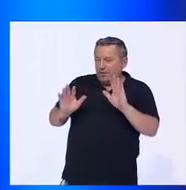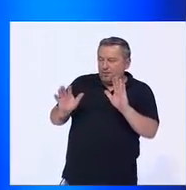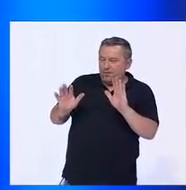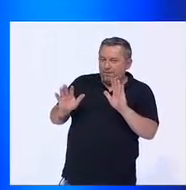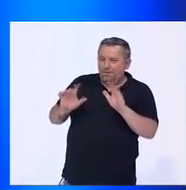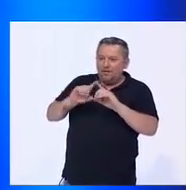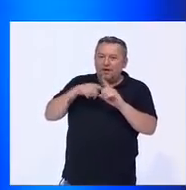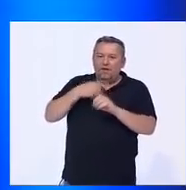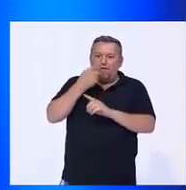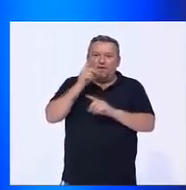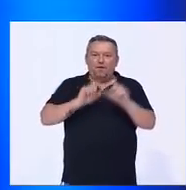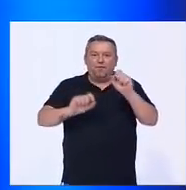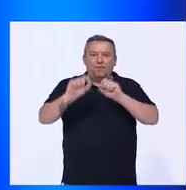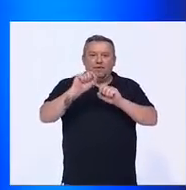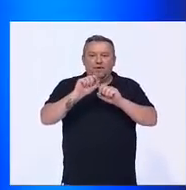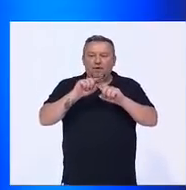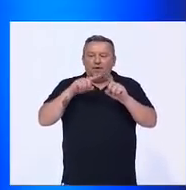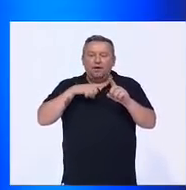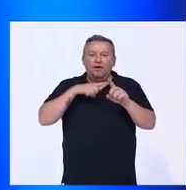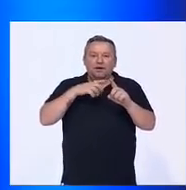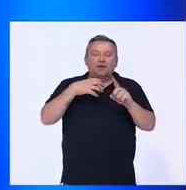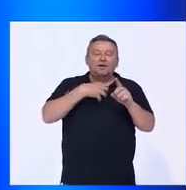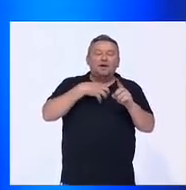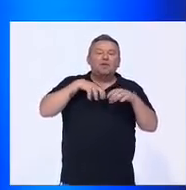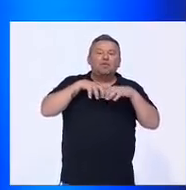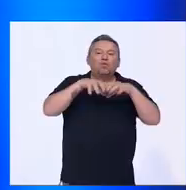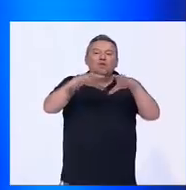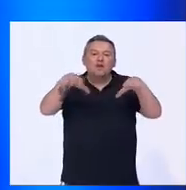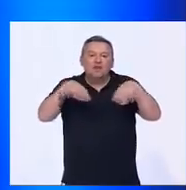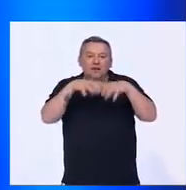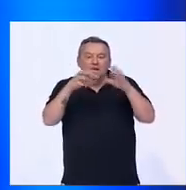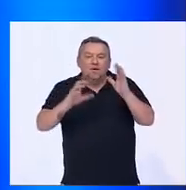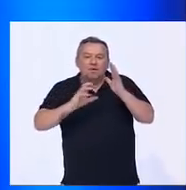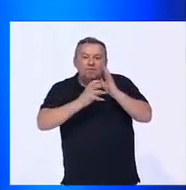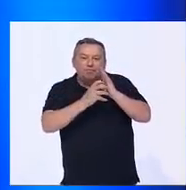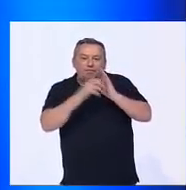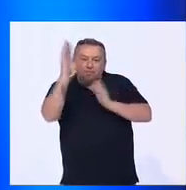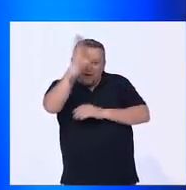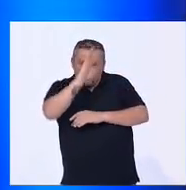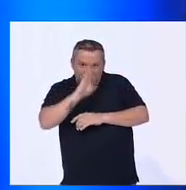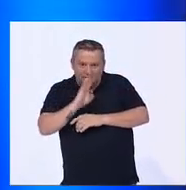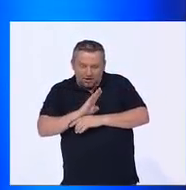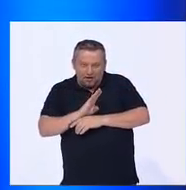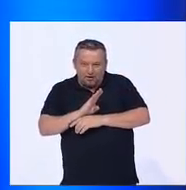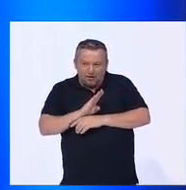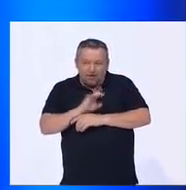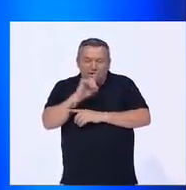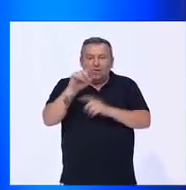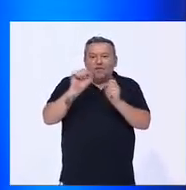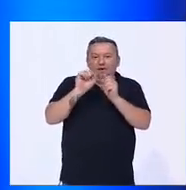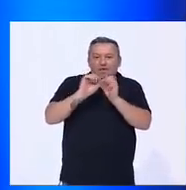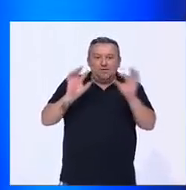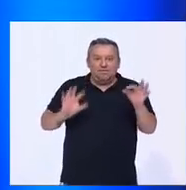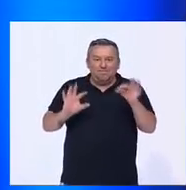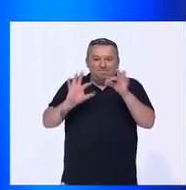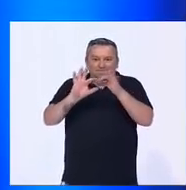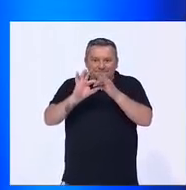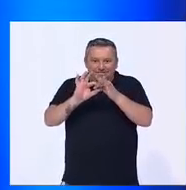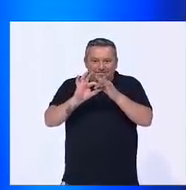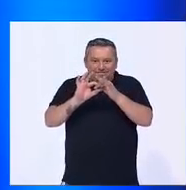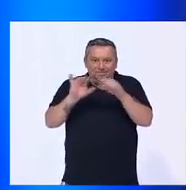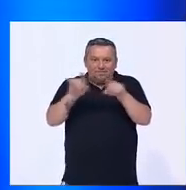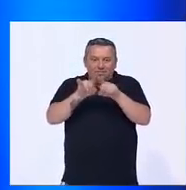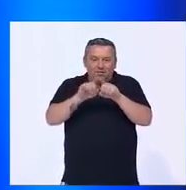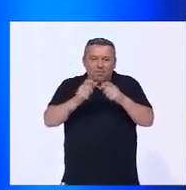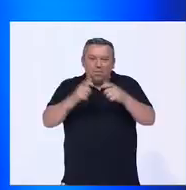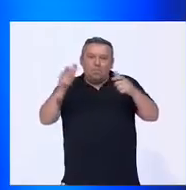Exatamente, eu diria, faliu o sistema partidário, político-partidário brasileiro, ele está falido. Você faz uma coalizão desse tamanho, com